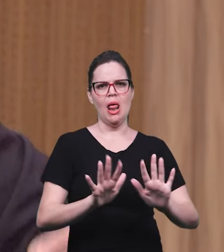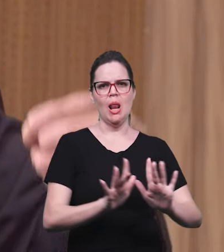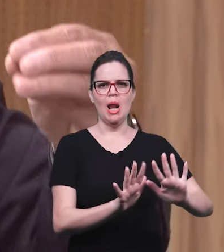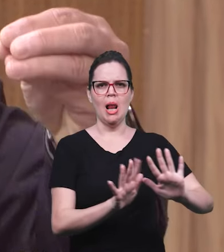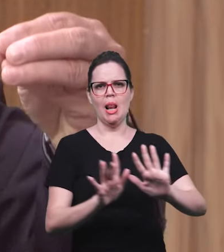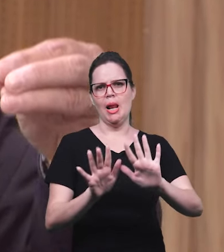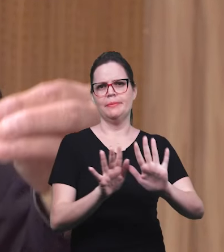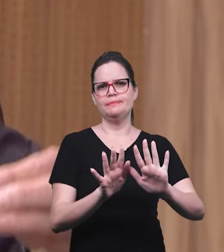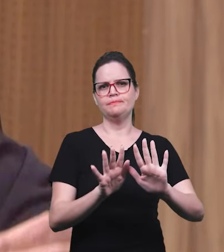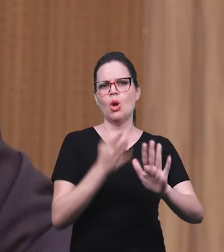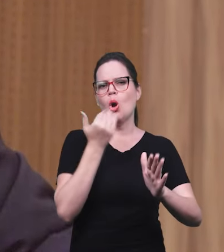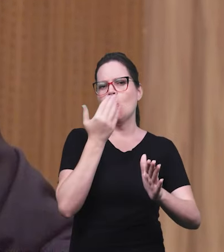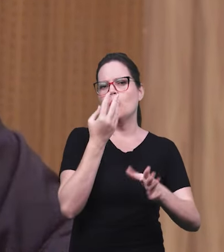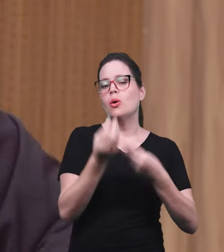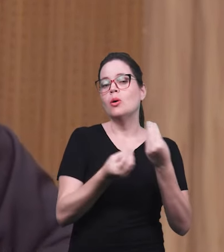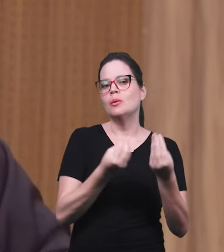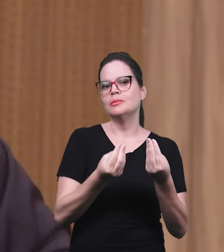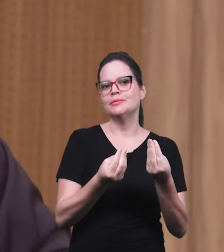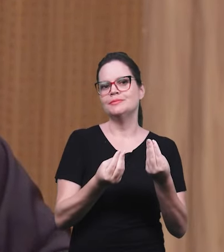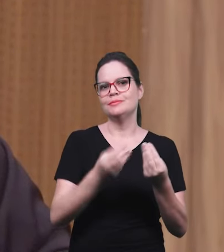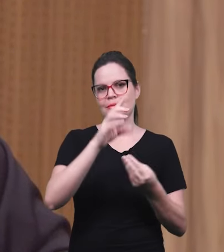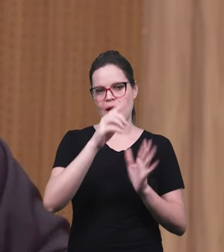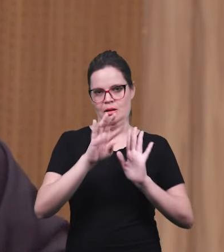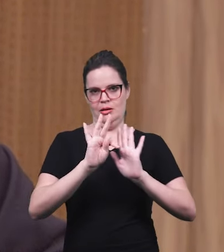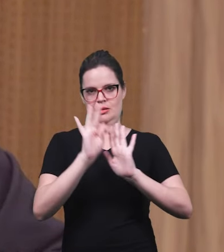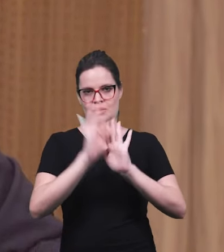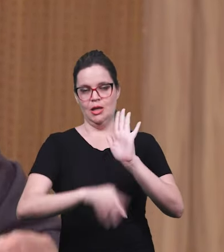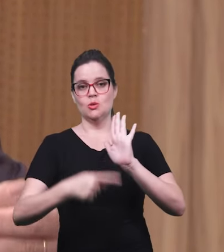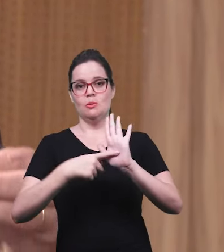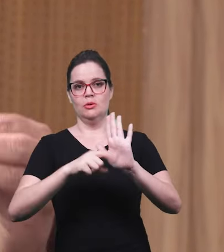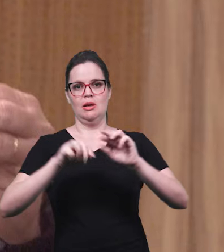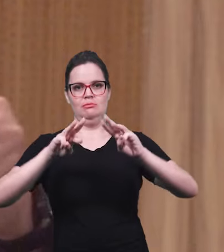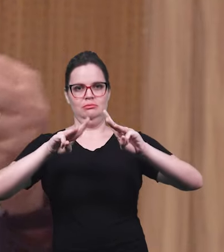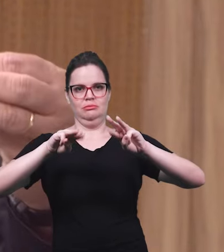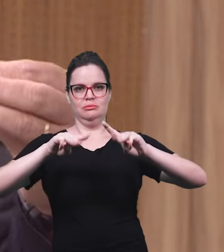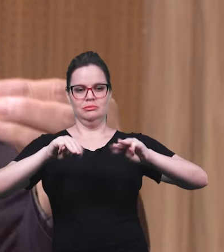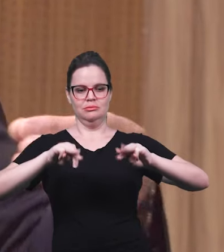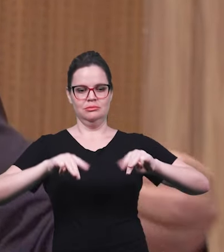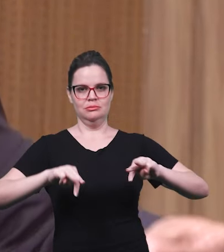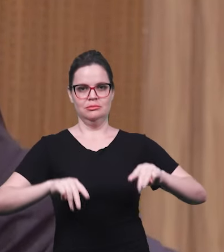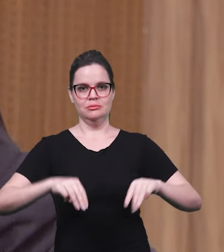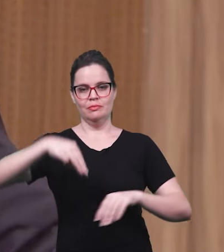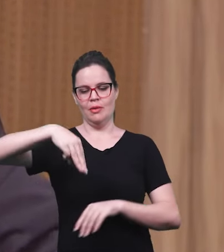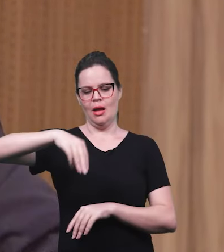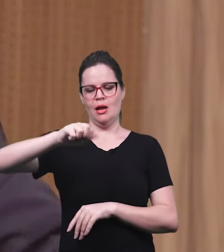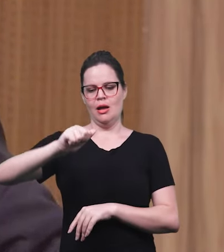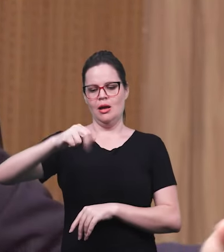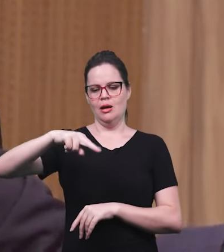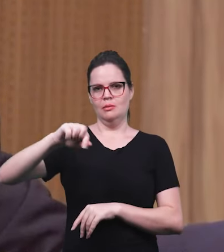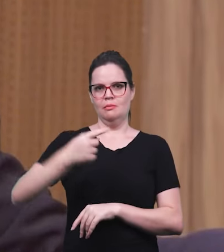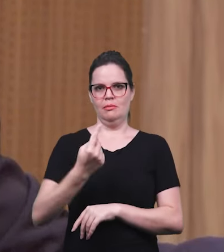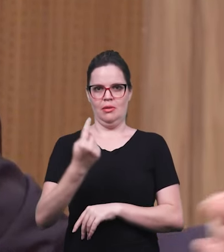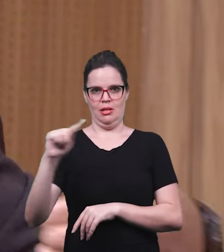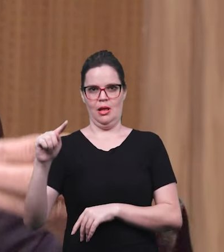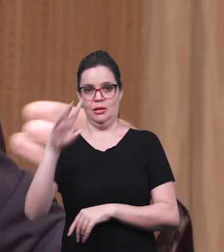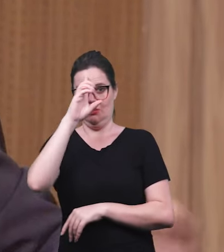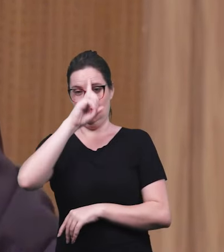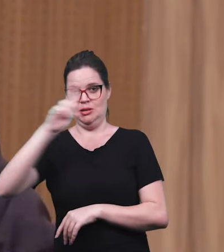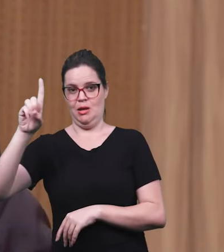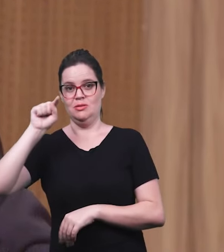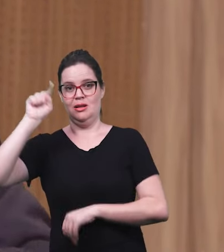assim que o maná descia do céu. Então o propósito de Deus era alimentar. E